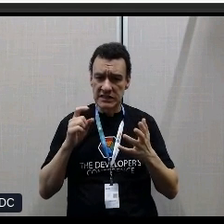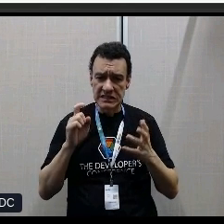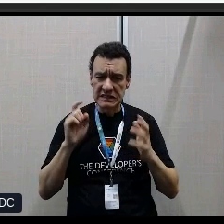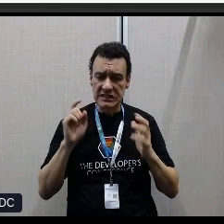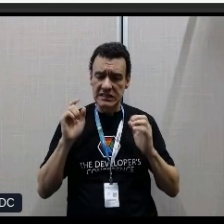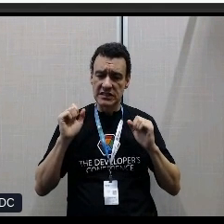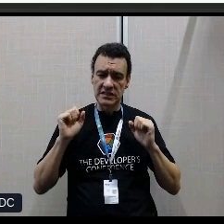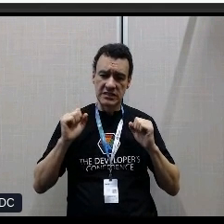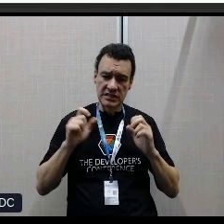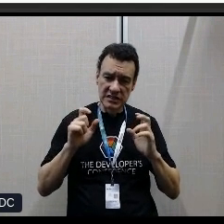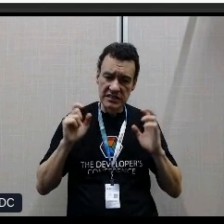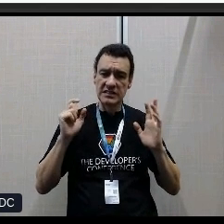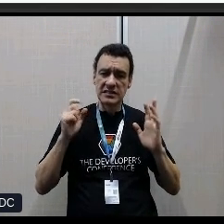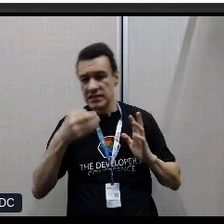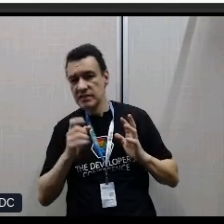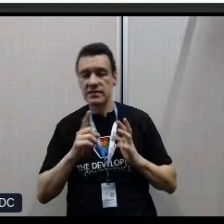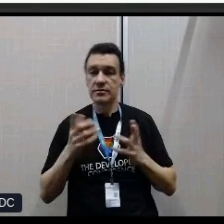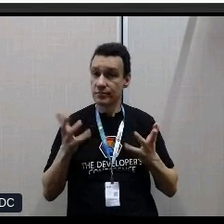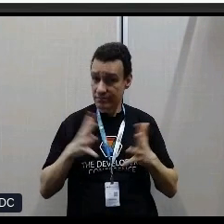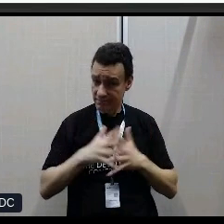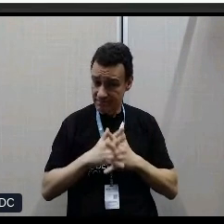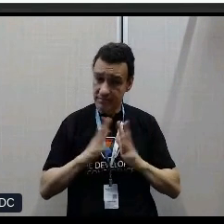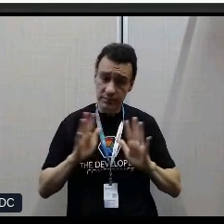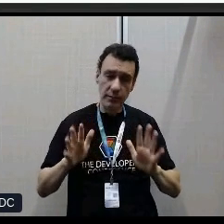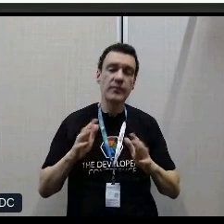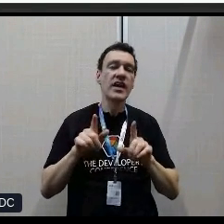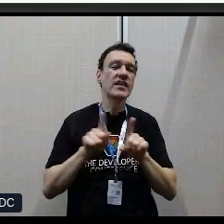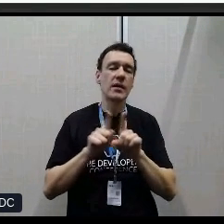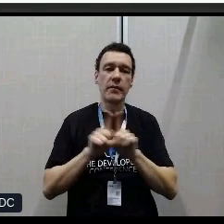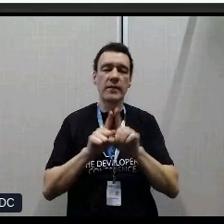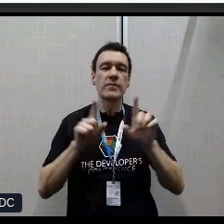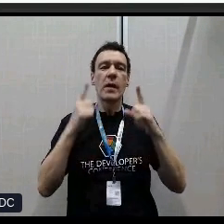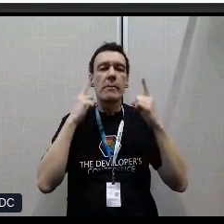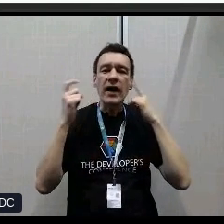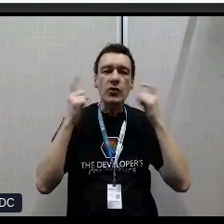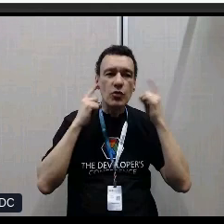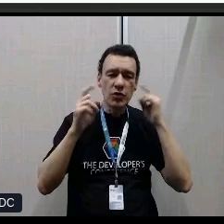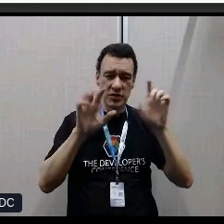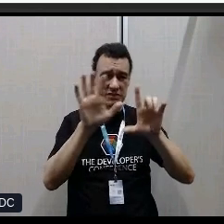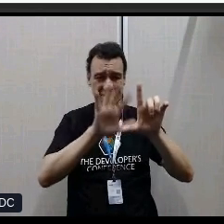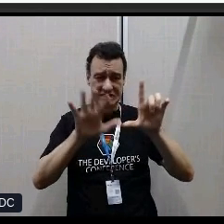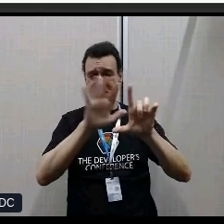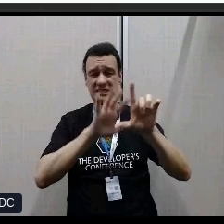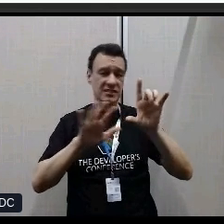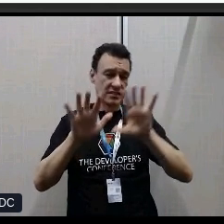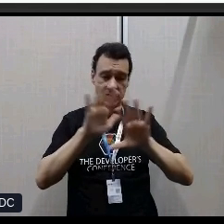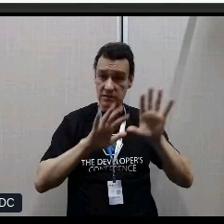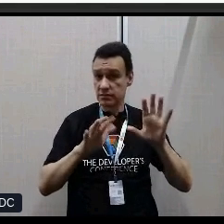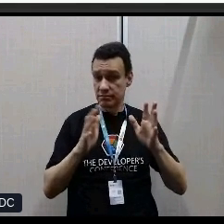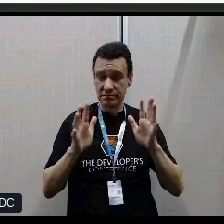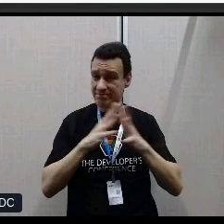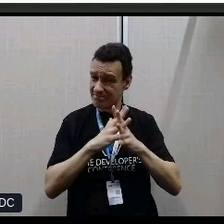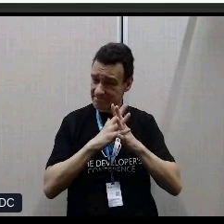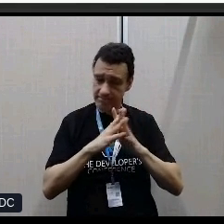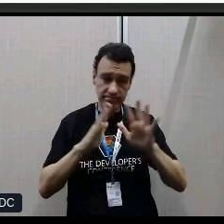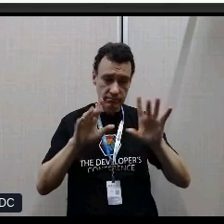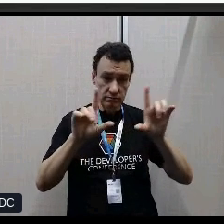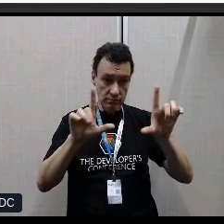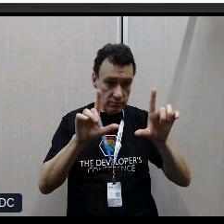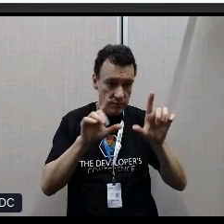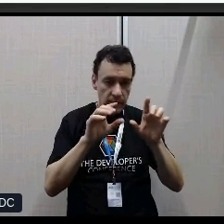naquilo? Animações e sons, para não distrair a atenção e facilitar, proporcionar um ambiente para